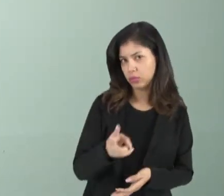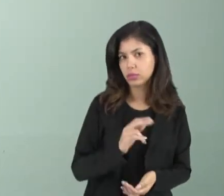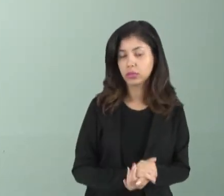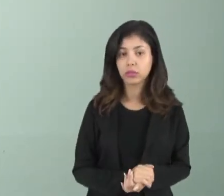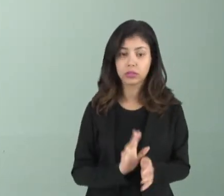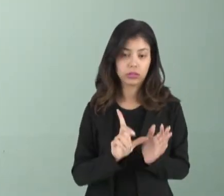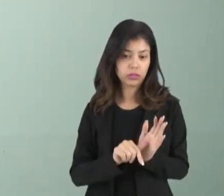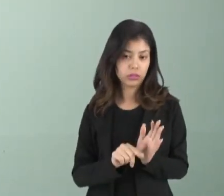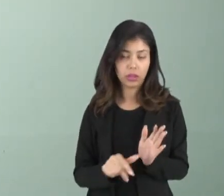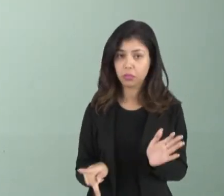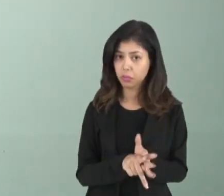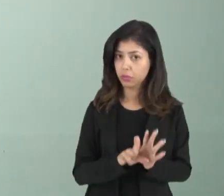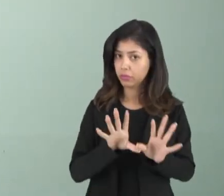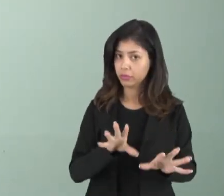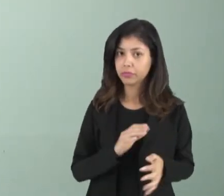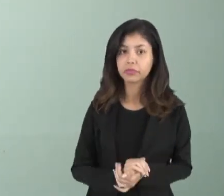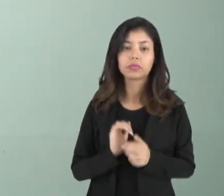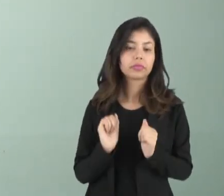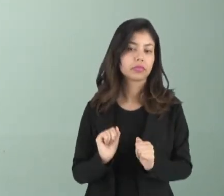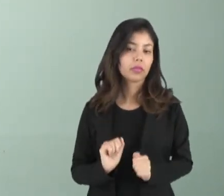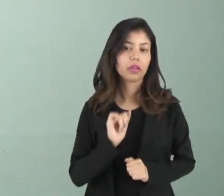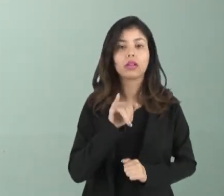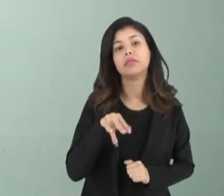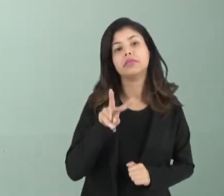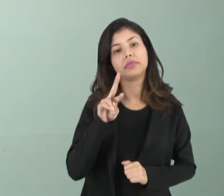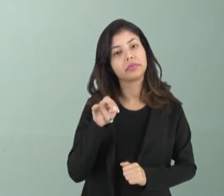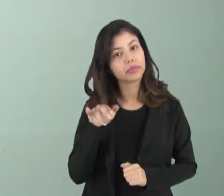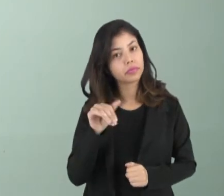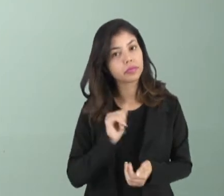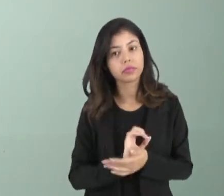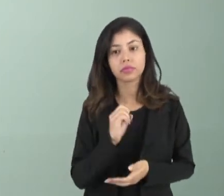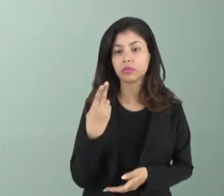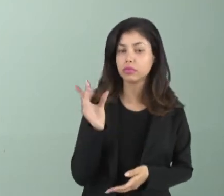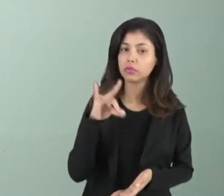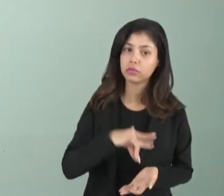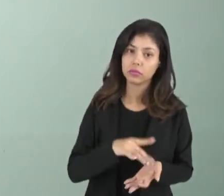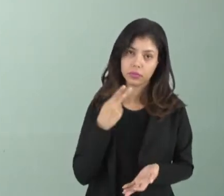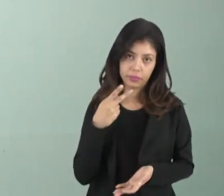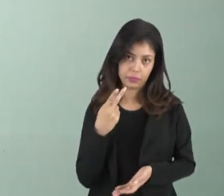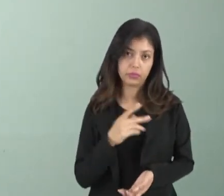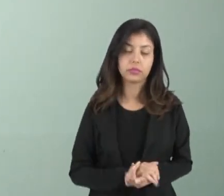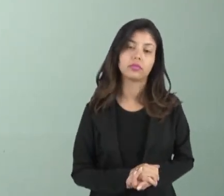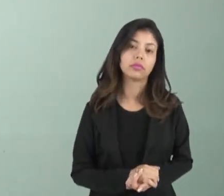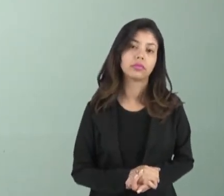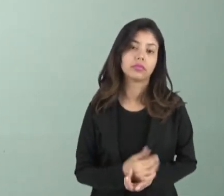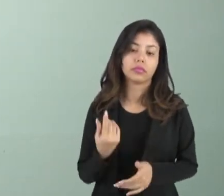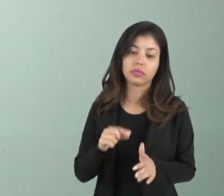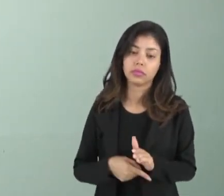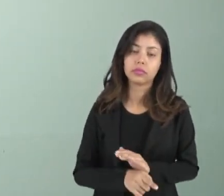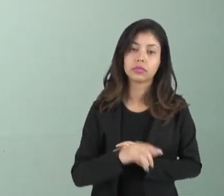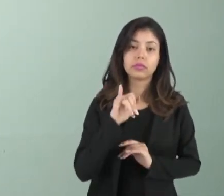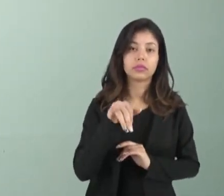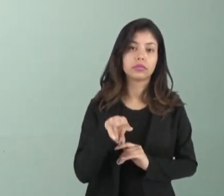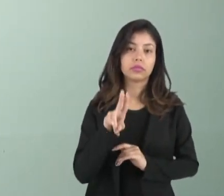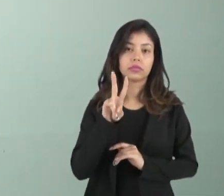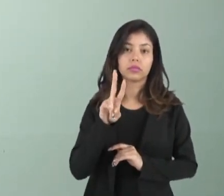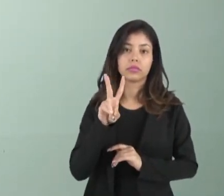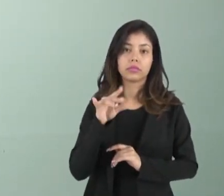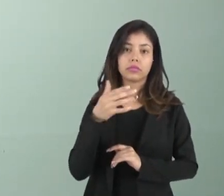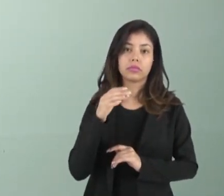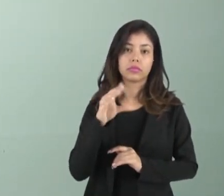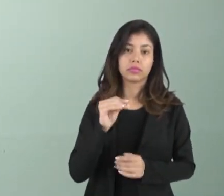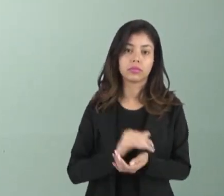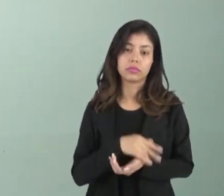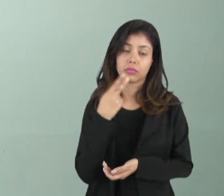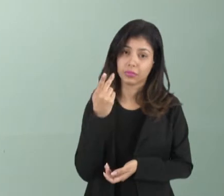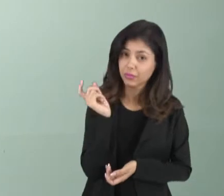não foi de propósito. E aí ele pode inventar ou ele pode falar a realidade. Dentro da invenção que ele traz ali, da mentira que